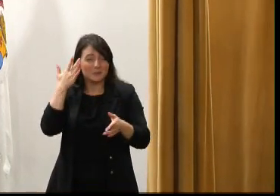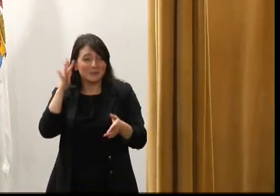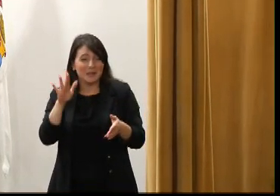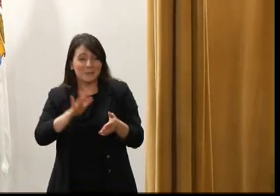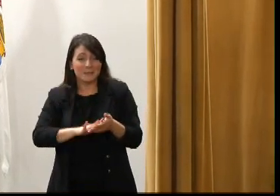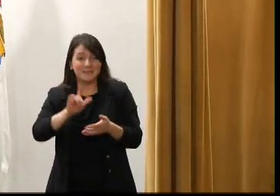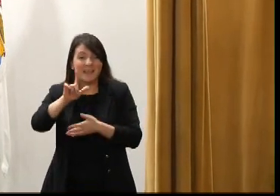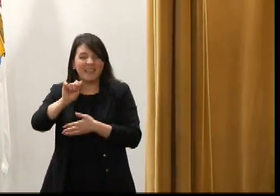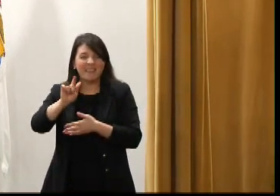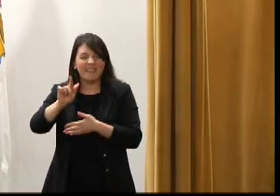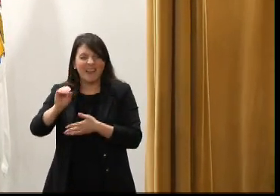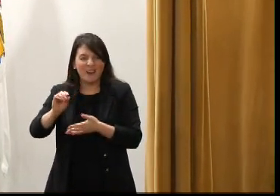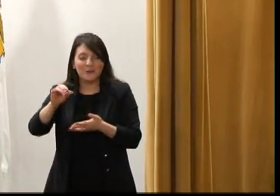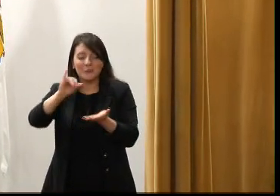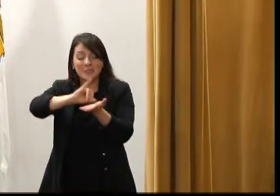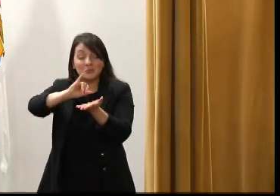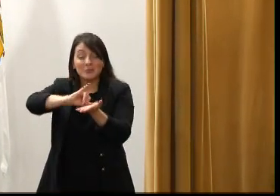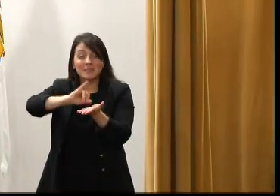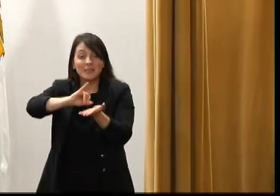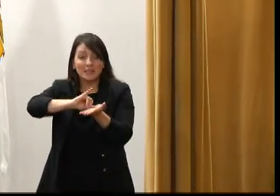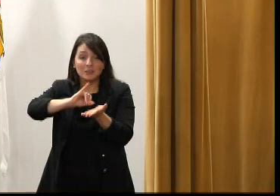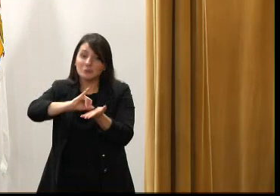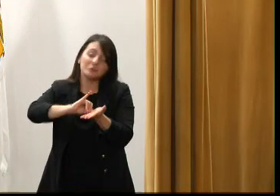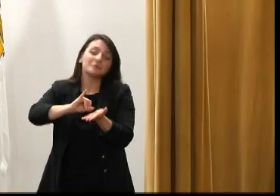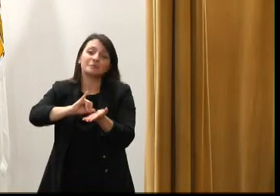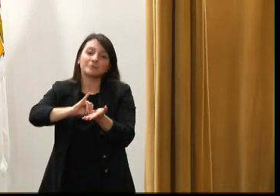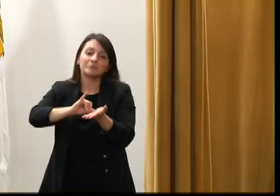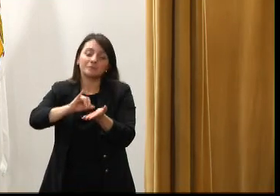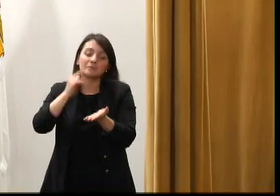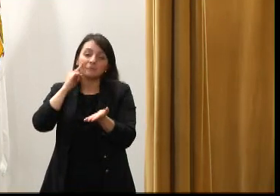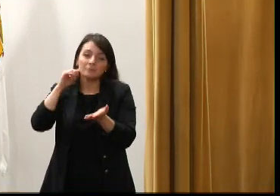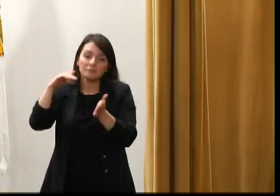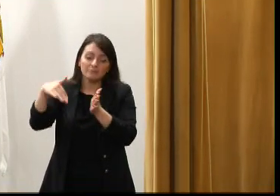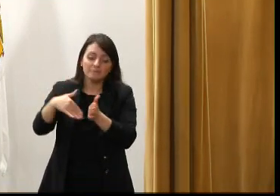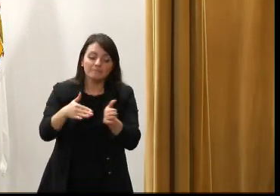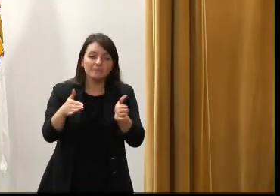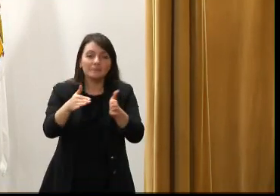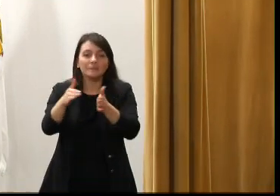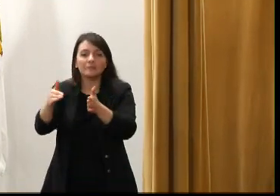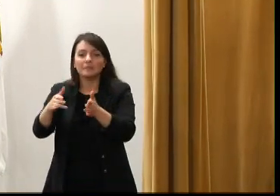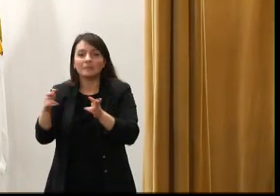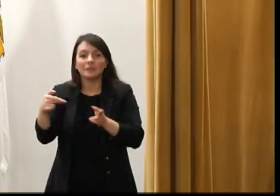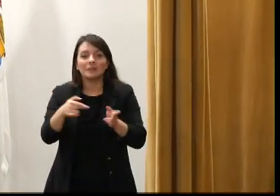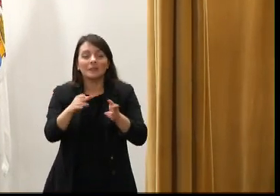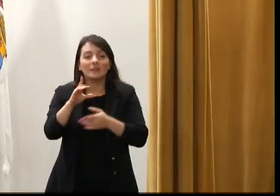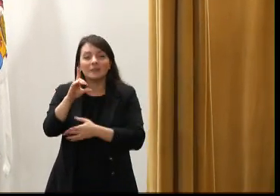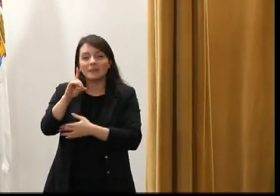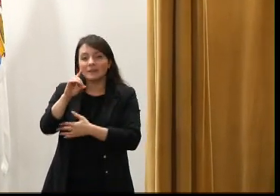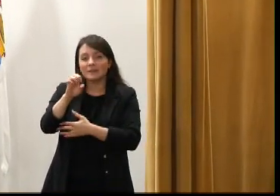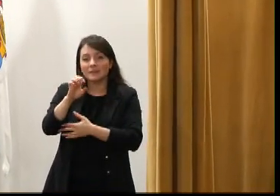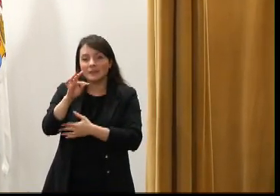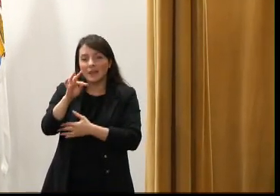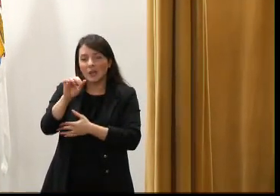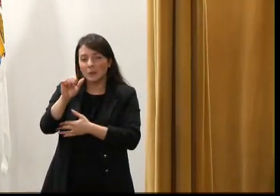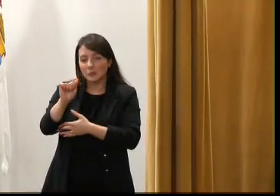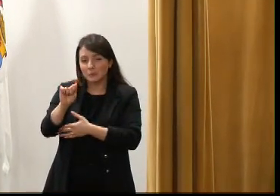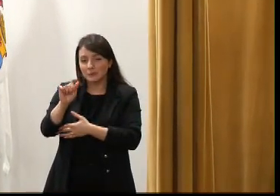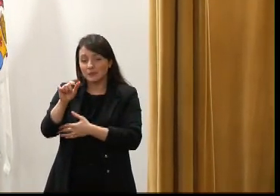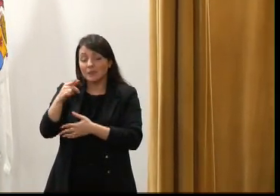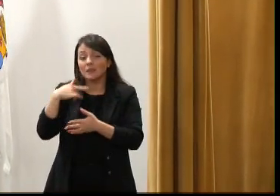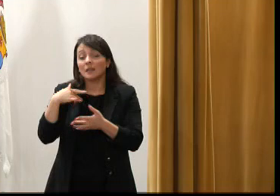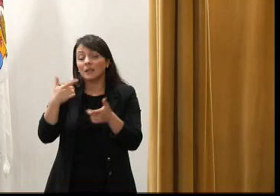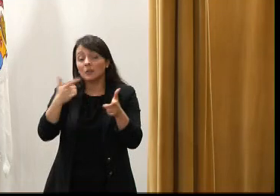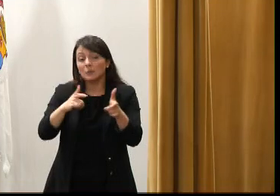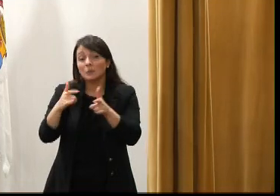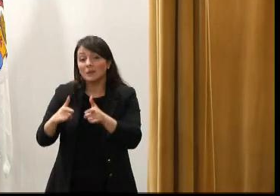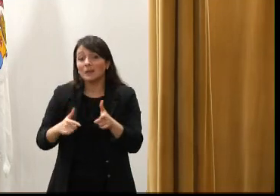verdade, o centro aqui, ele é um centro deltaico. E os deltas são zonas muito vulneráveis